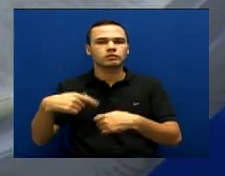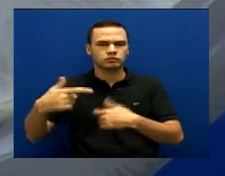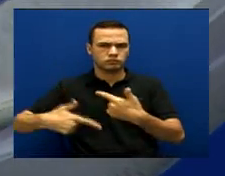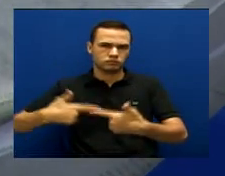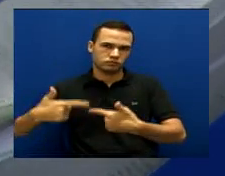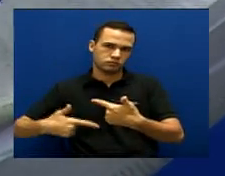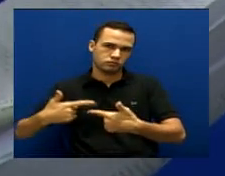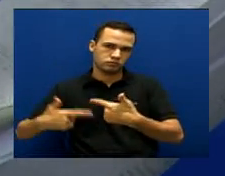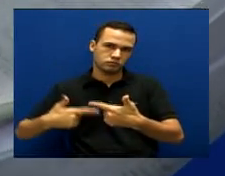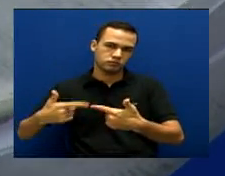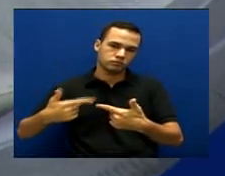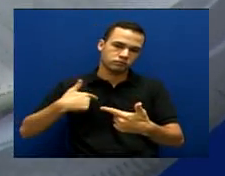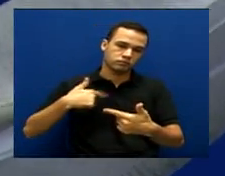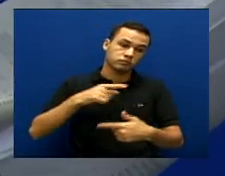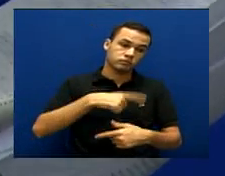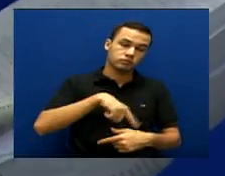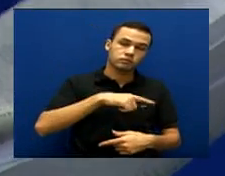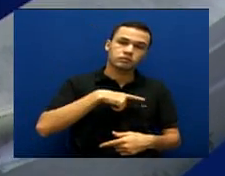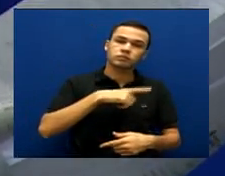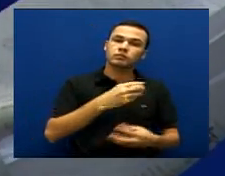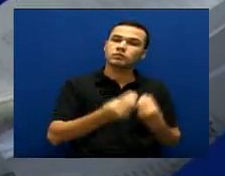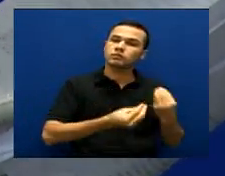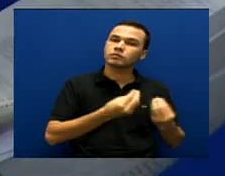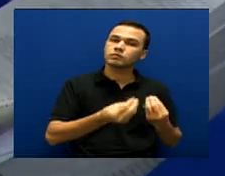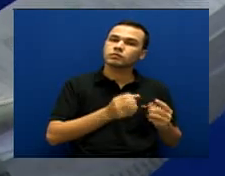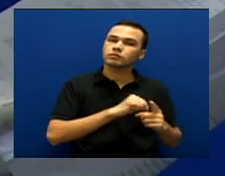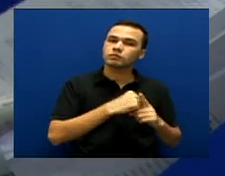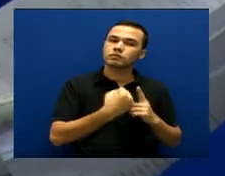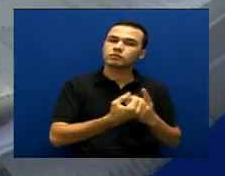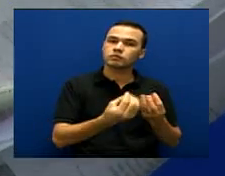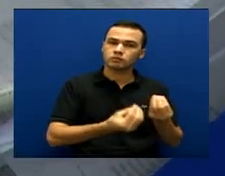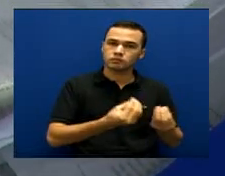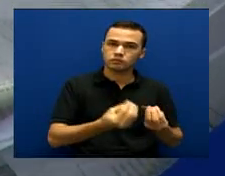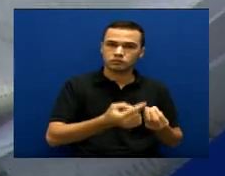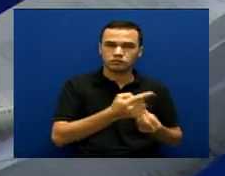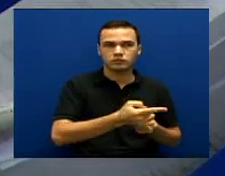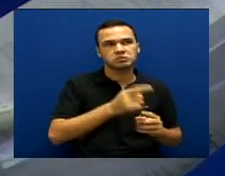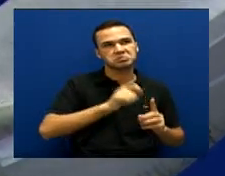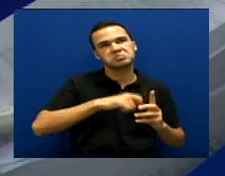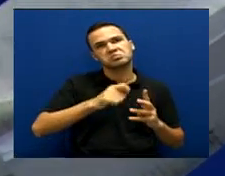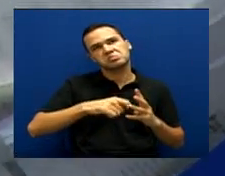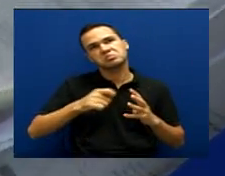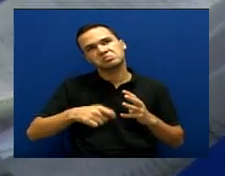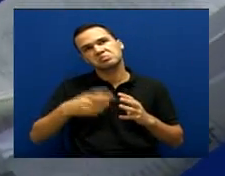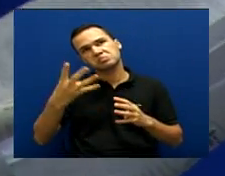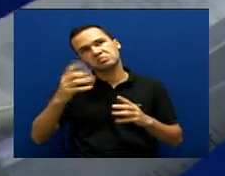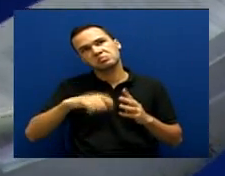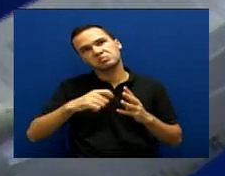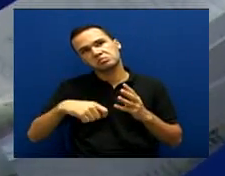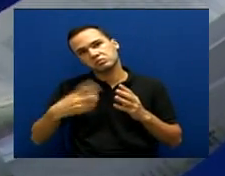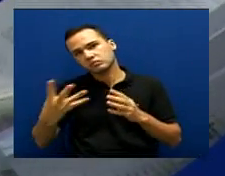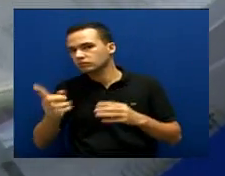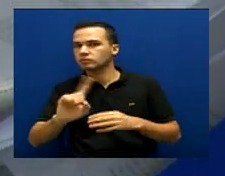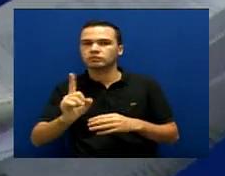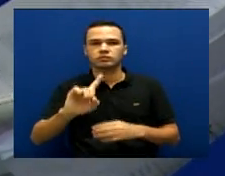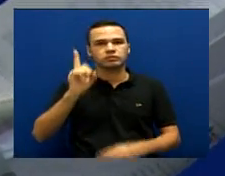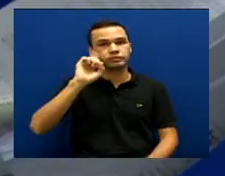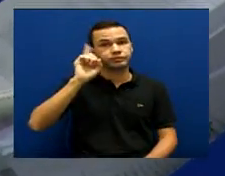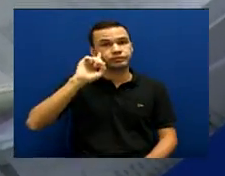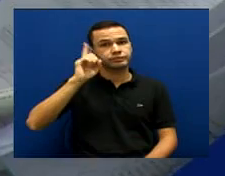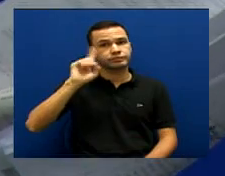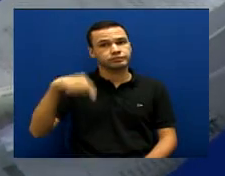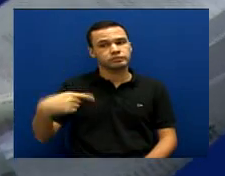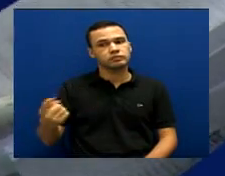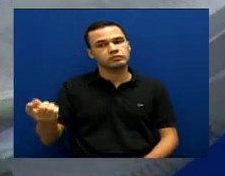que a gente vai ter não o dado uma vez a quadra quadrimestre a gente tem todo dia se eles quiserem